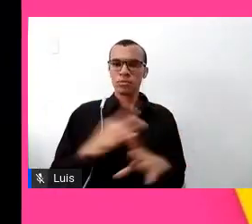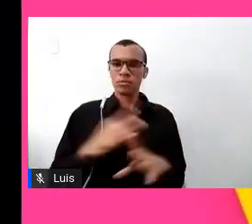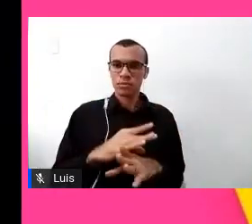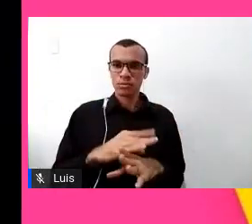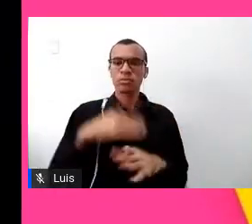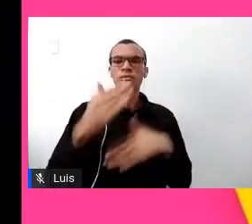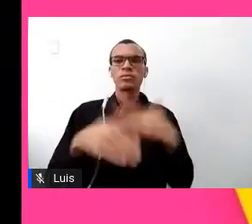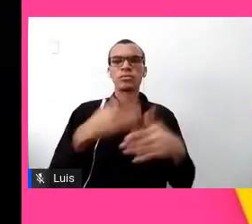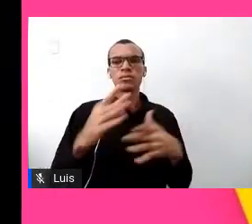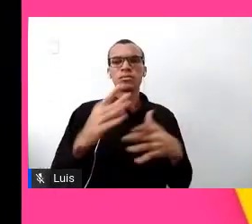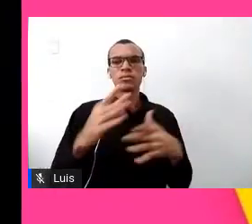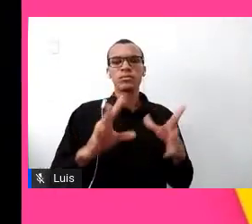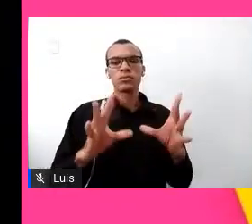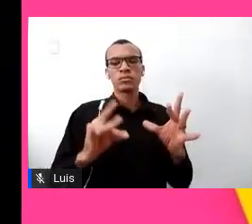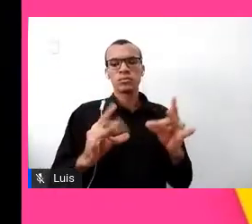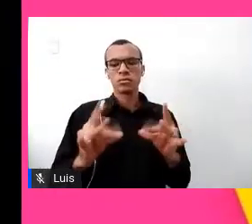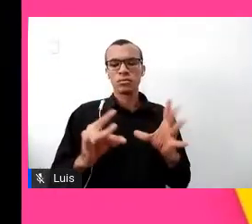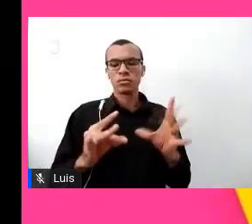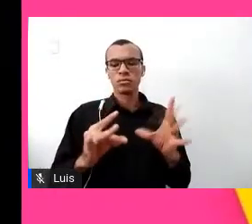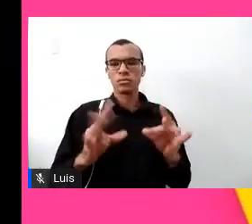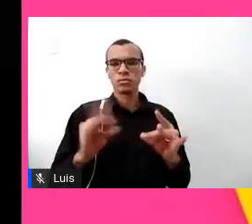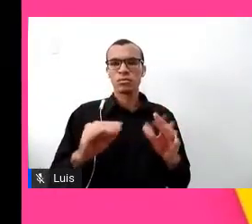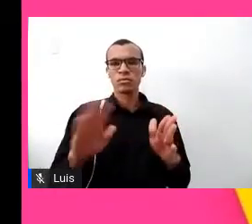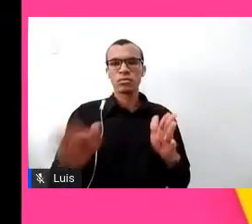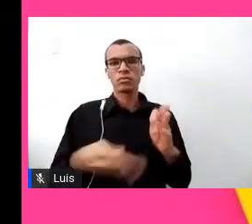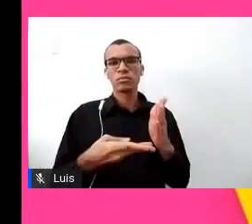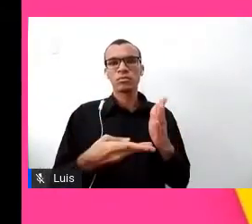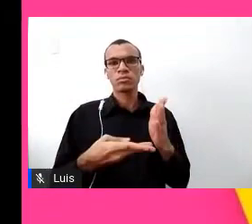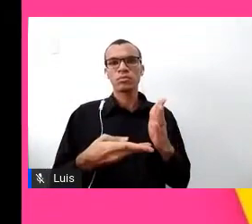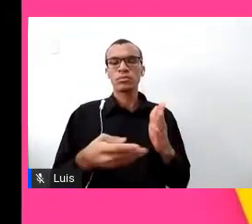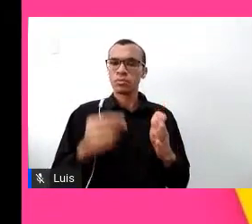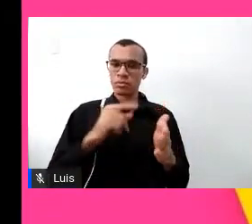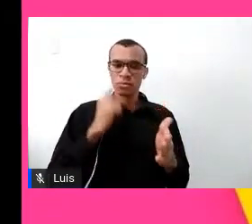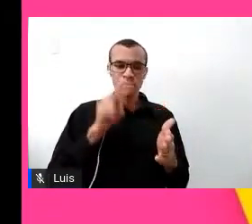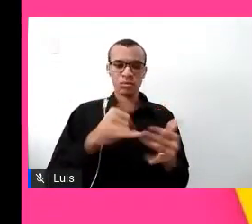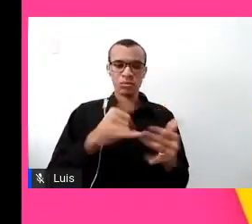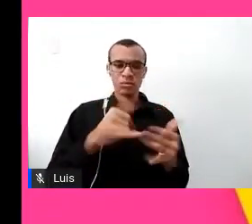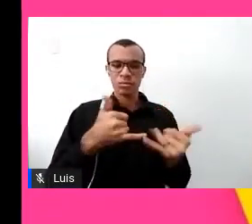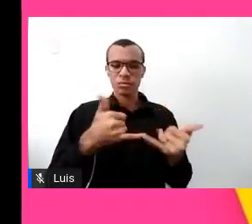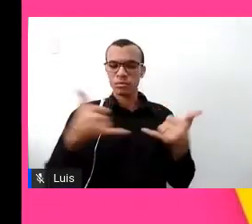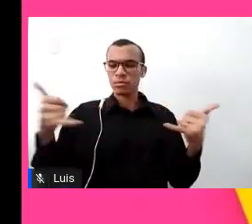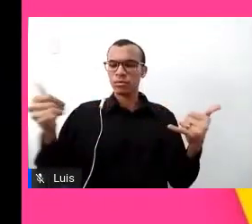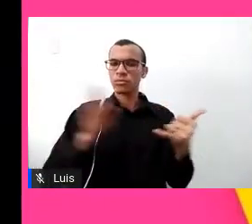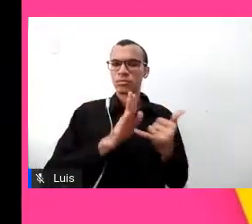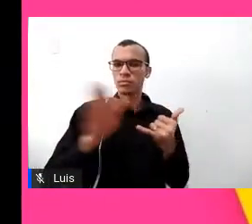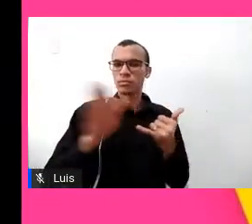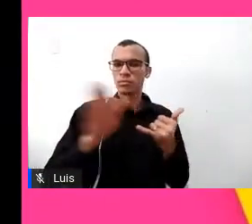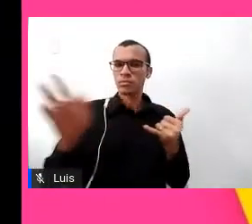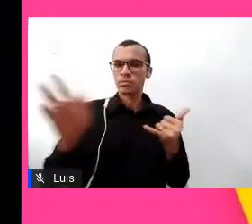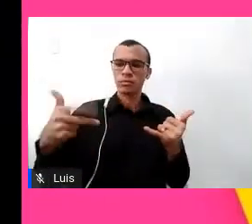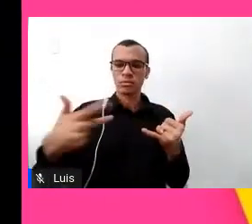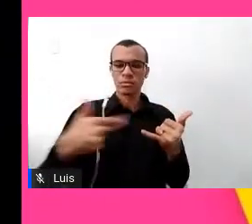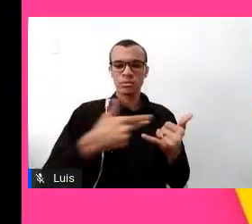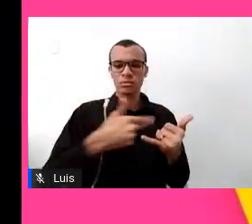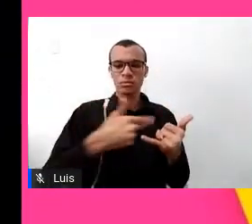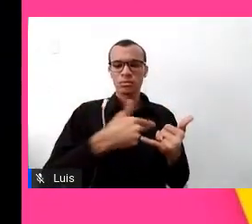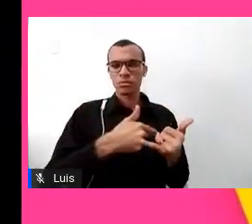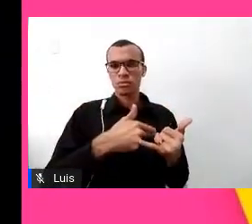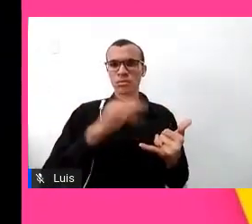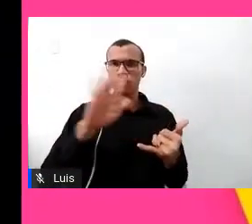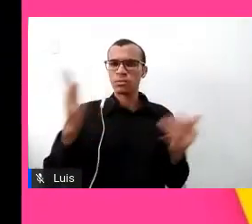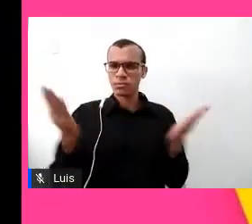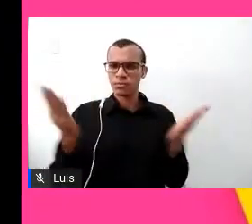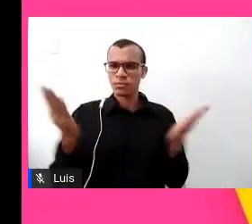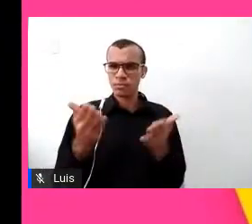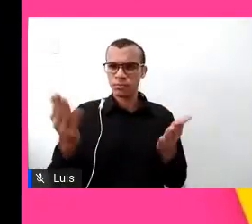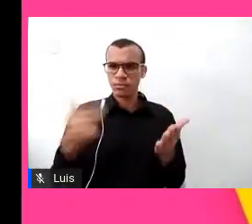baixo. Aqui é uma linha reta, eu sei que eu vou recortar isso aqui. Só que se eu recortar agora, se eu pegar o estilete e